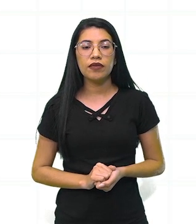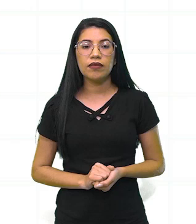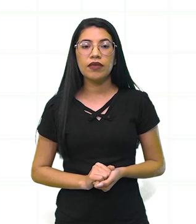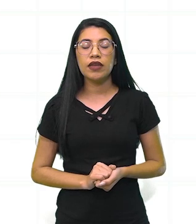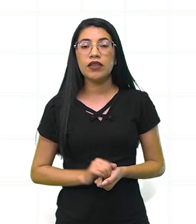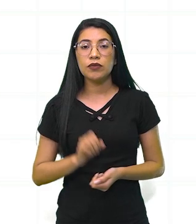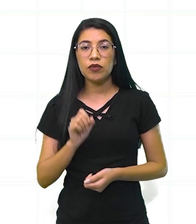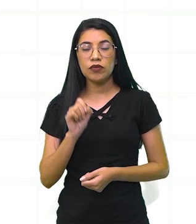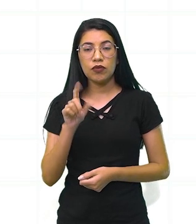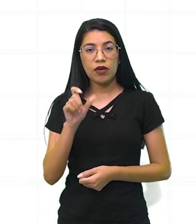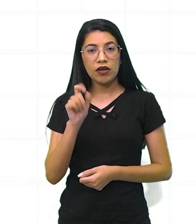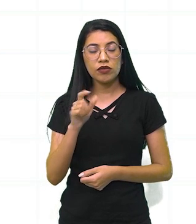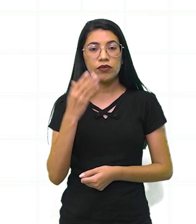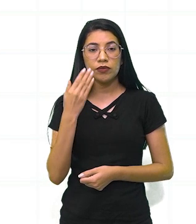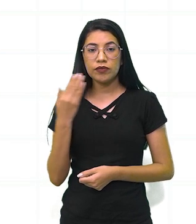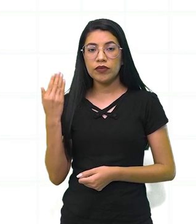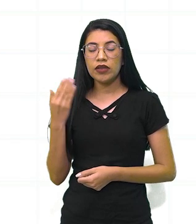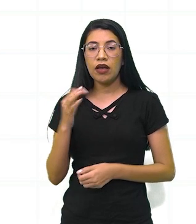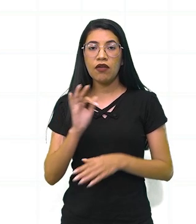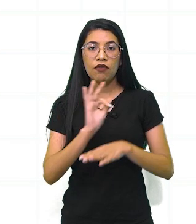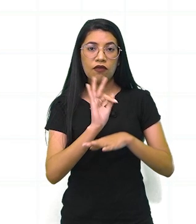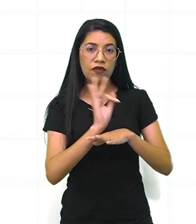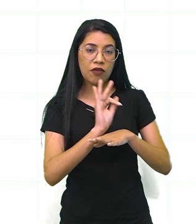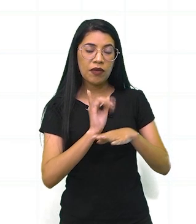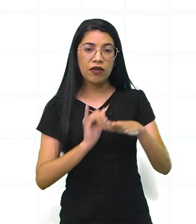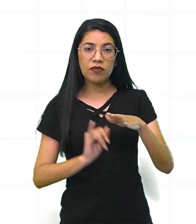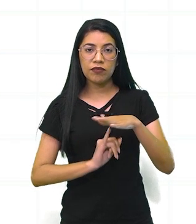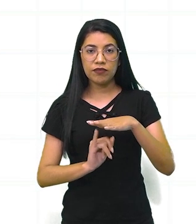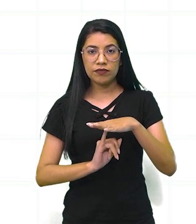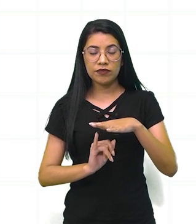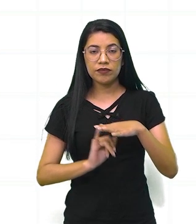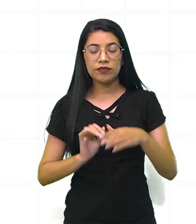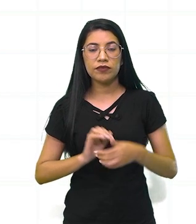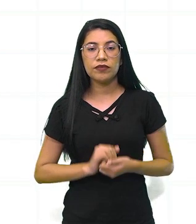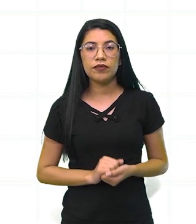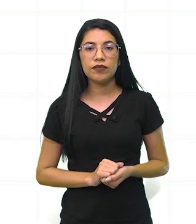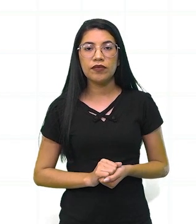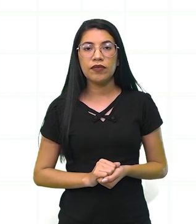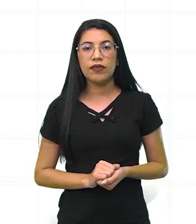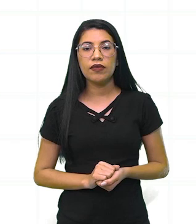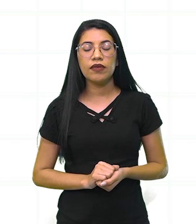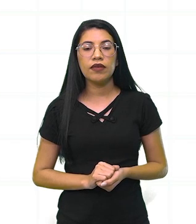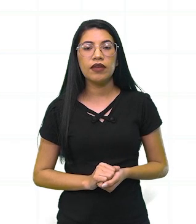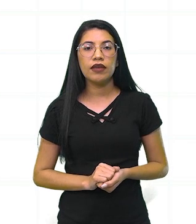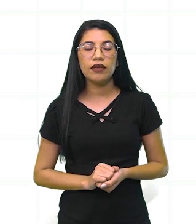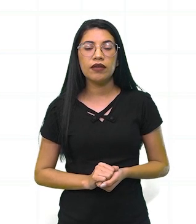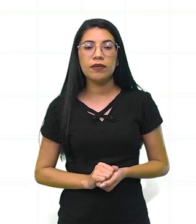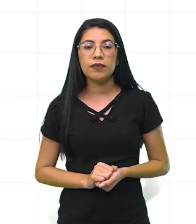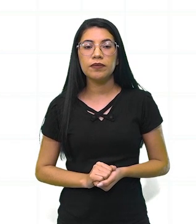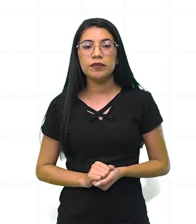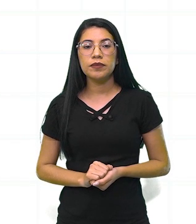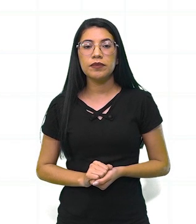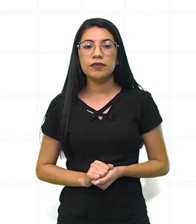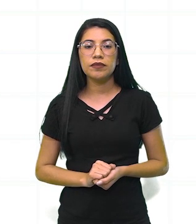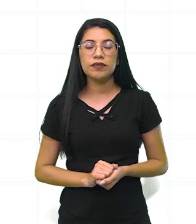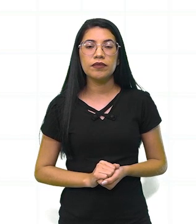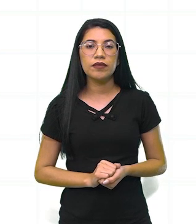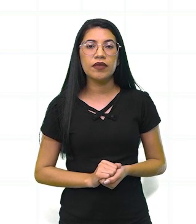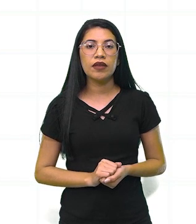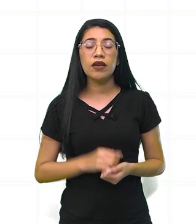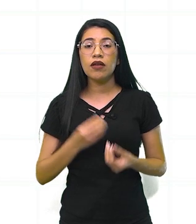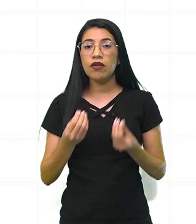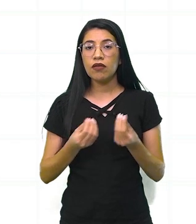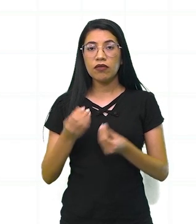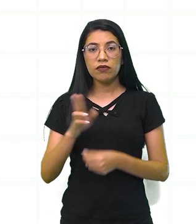azul pra gente ó a formalidade versus A informalidade então vamos lá quando é que eu